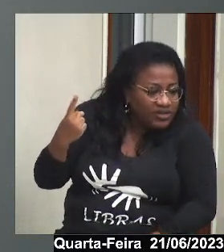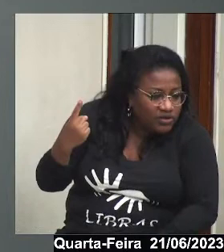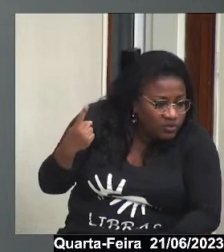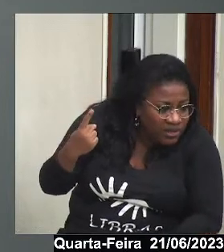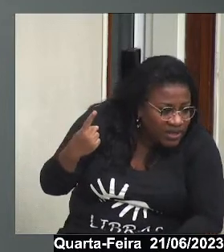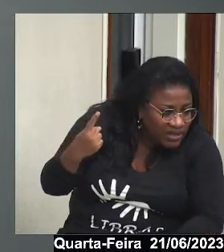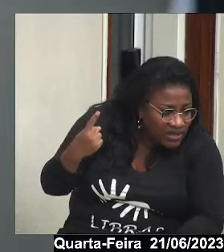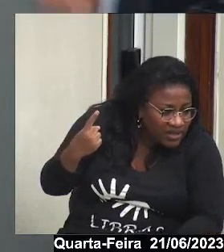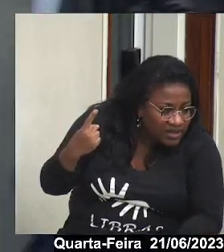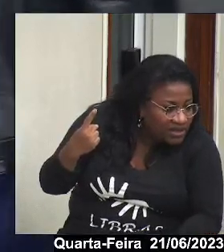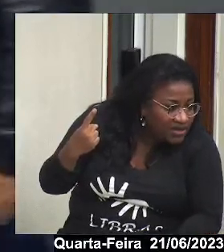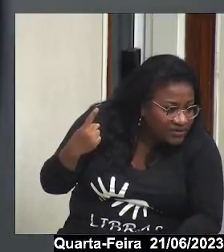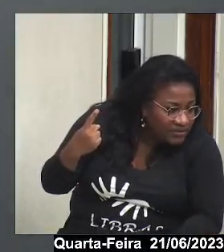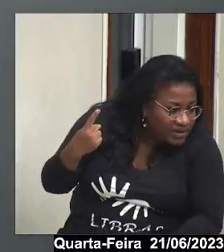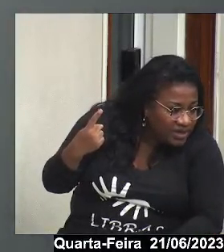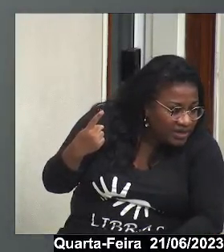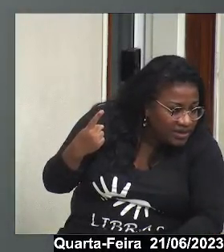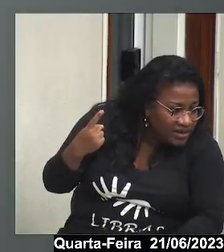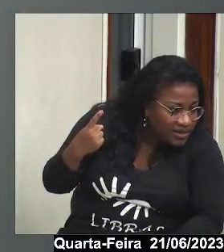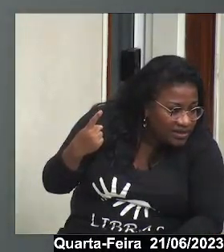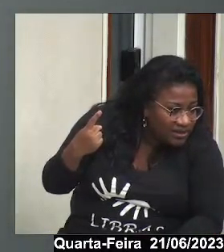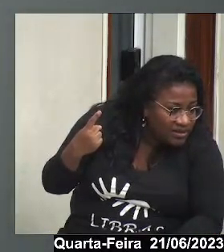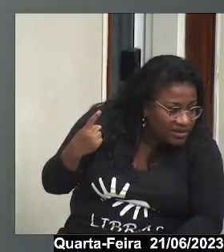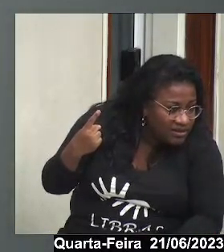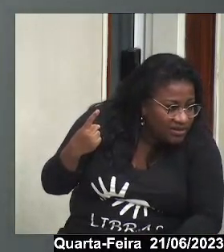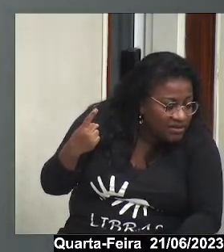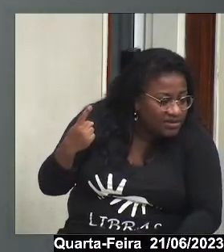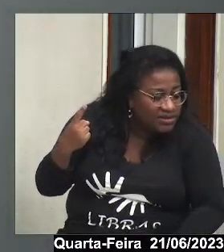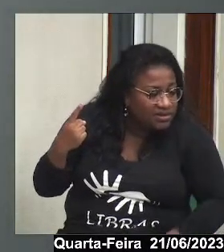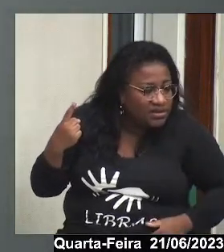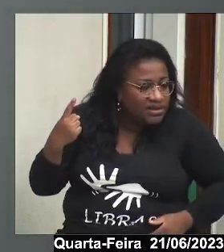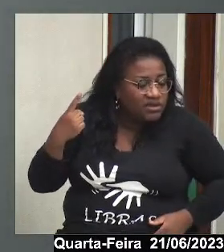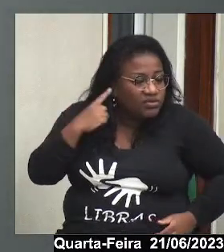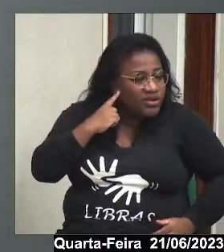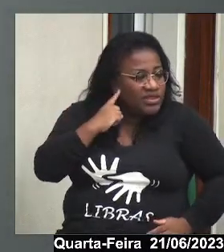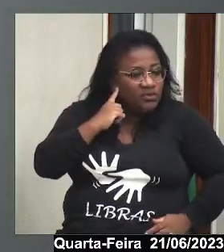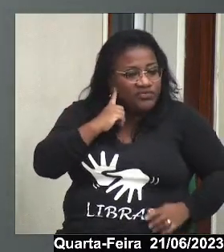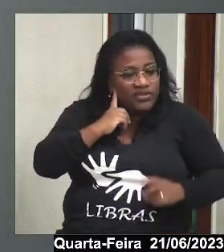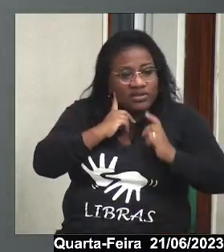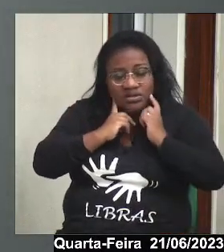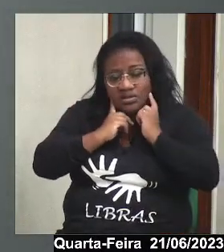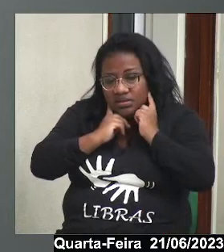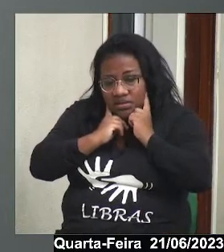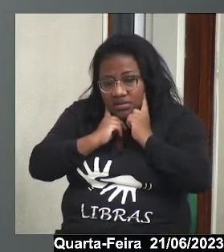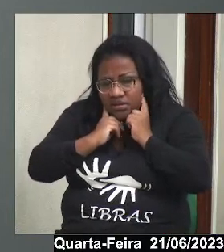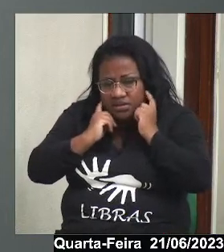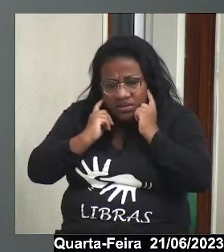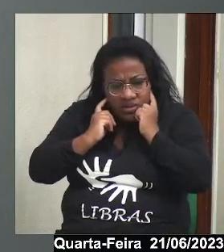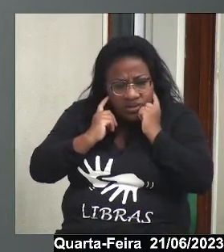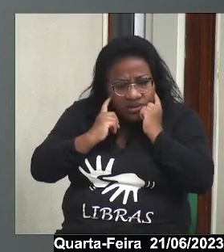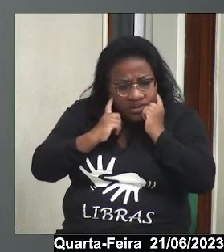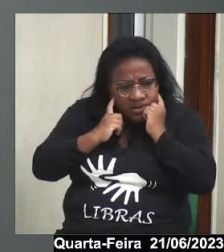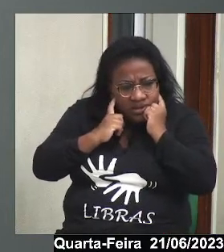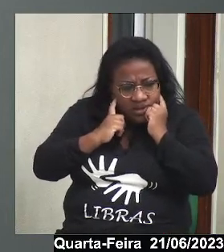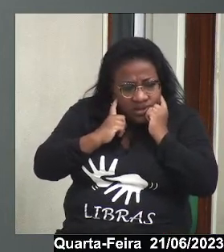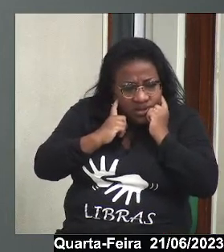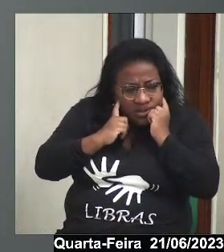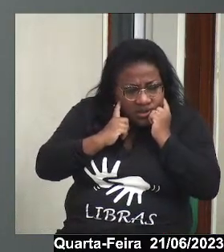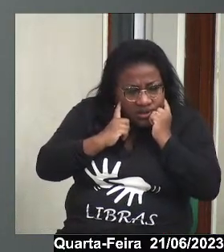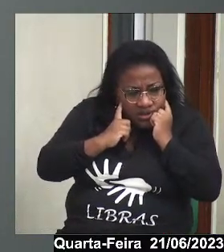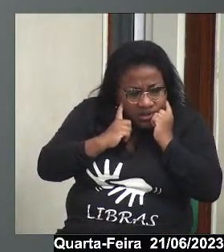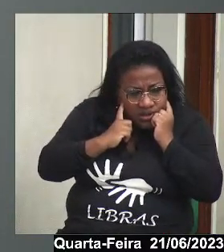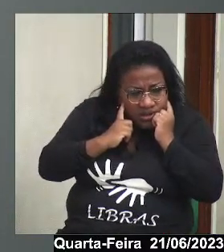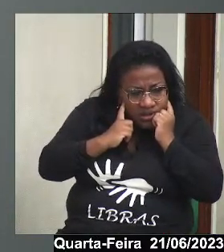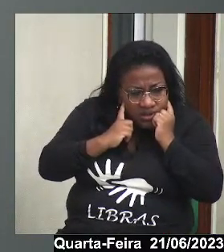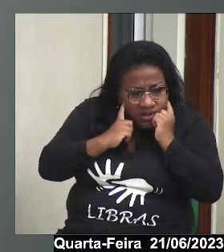Ipês, né? Onde que houve inclusive reféns, saíram lá do condomínio 3 carros